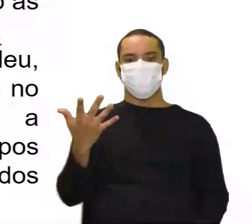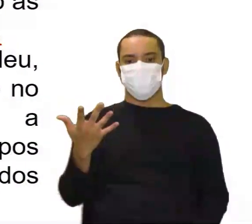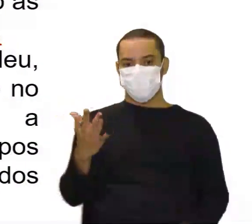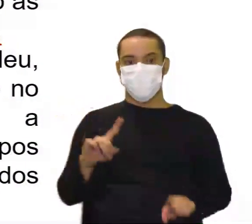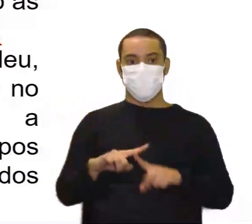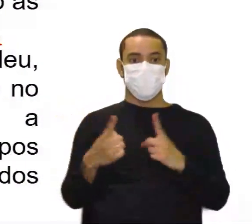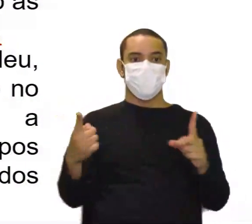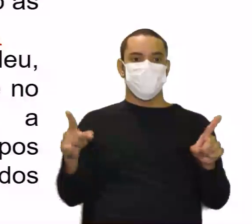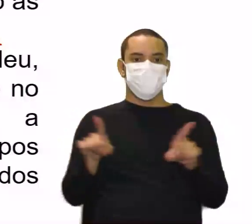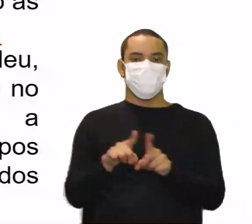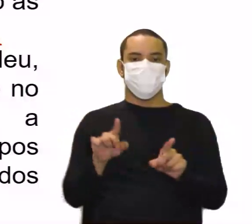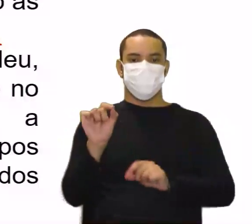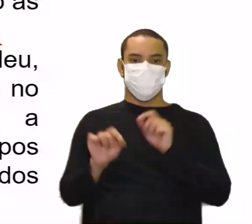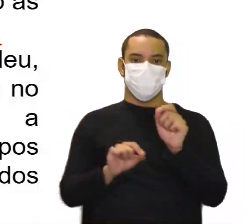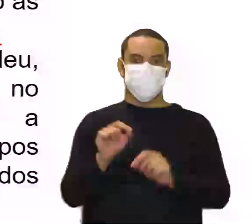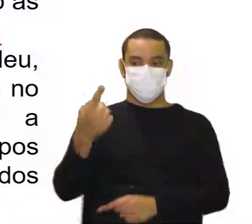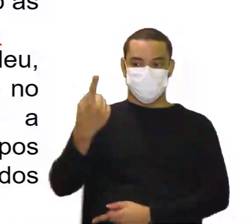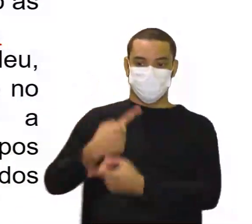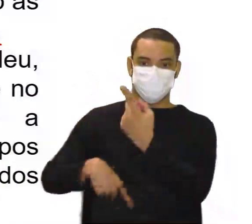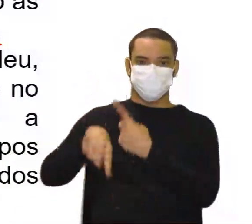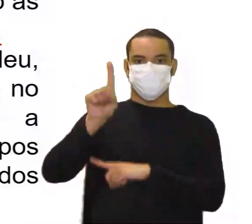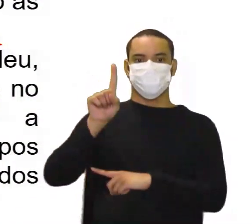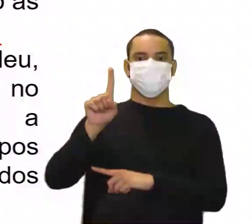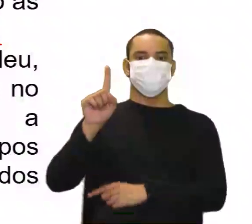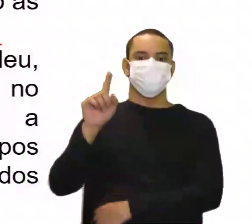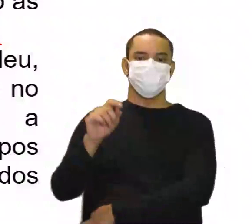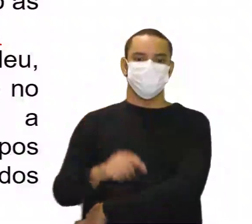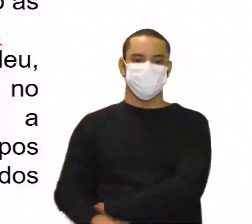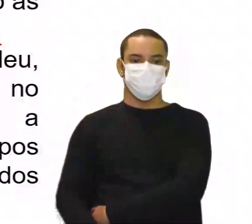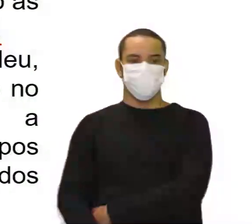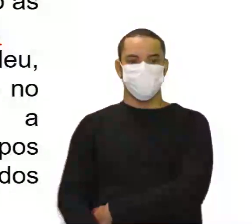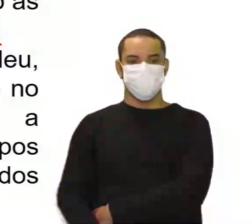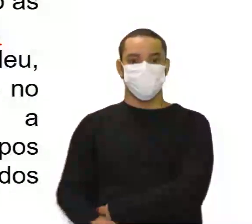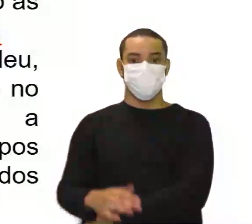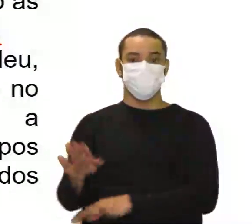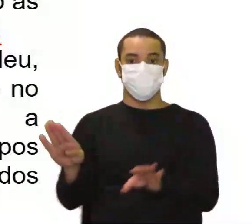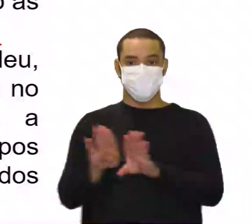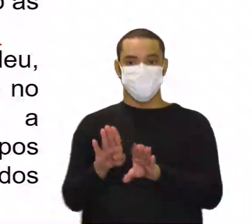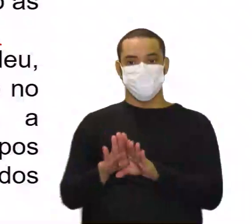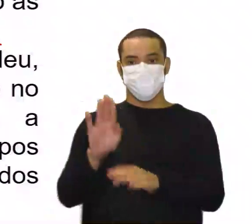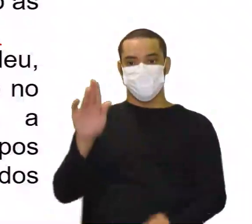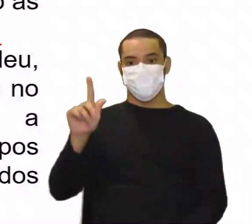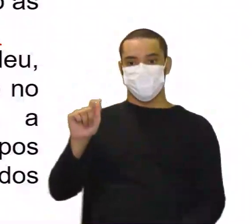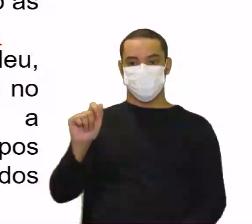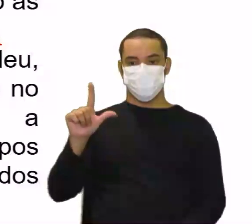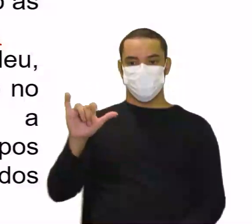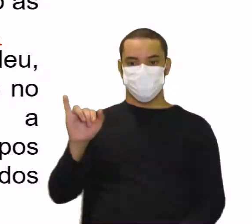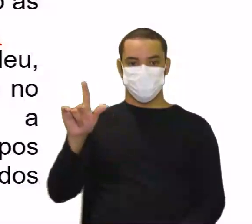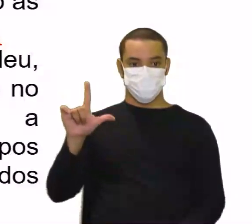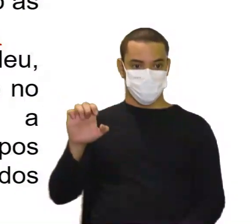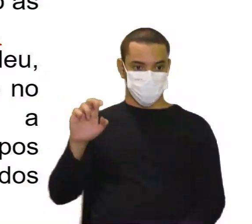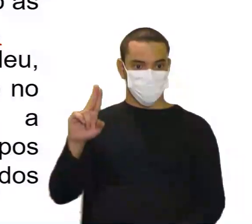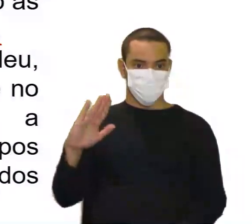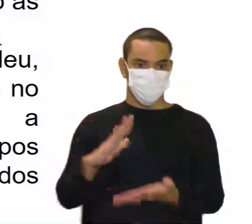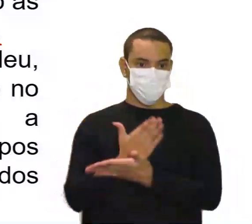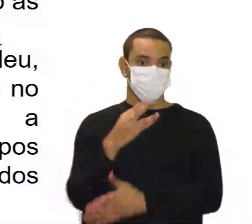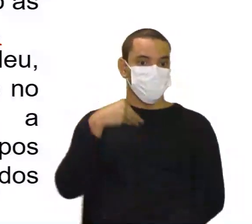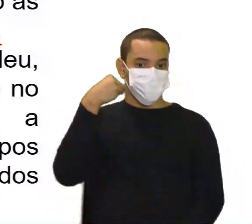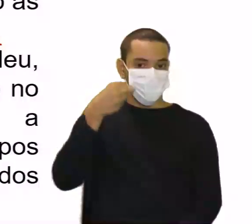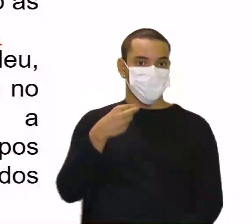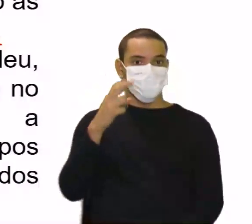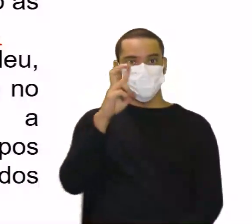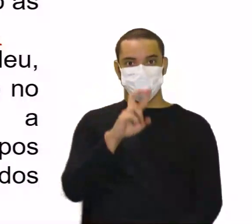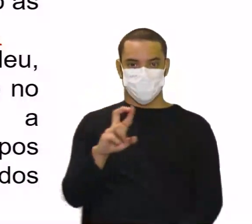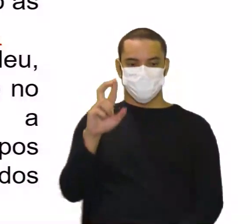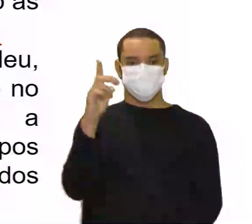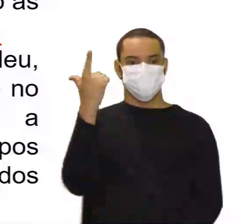era uma ideia que foi evoluindo do Sol no centro, e Galileu, com algumas experimentações e observações,